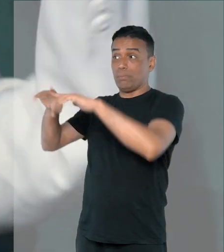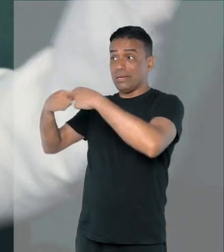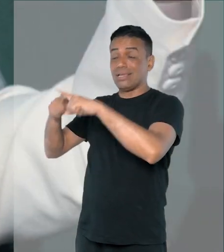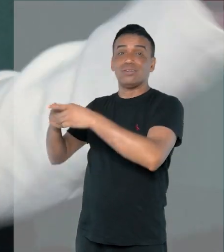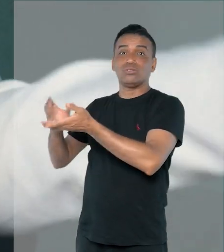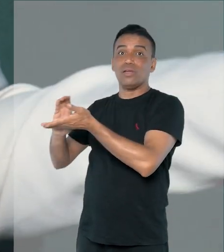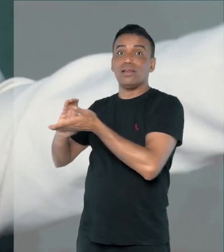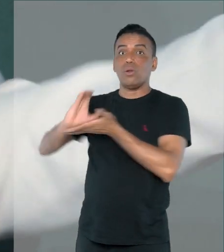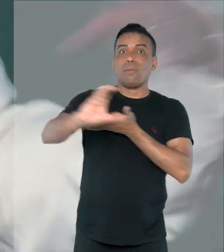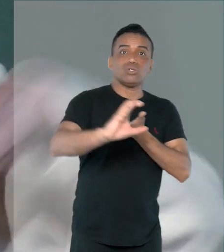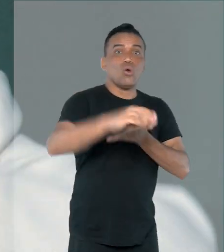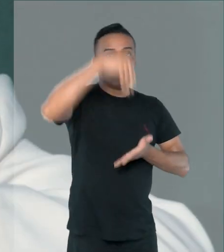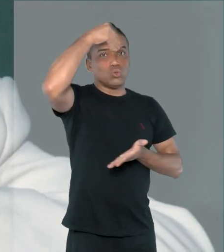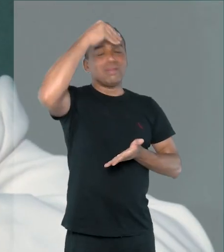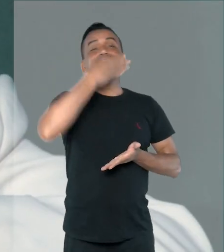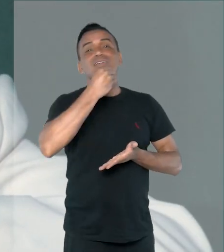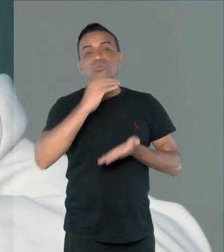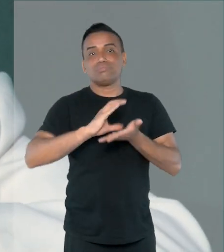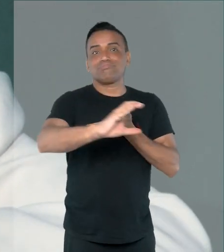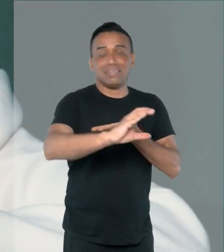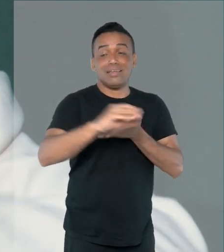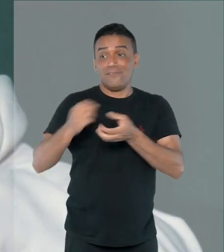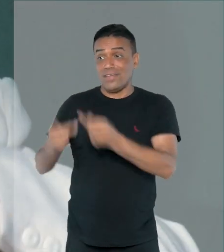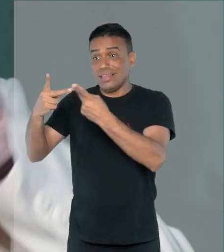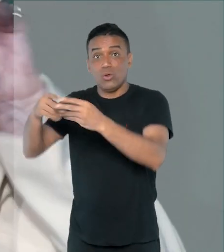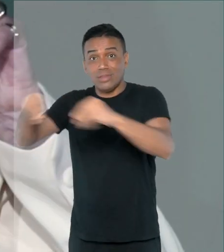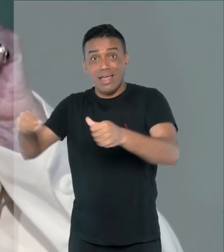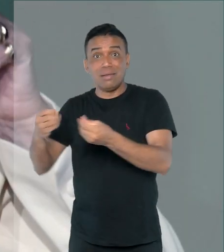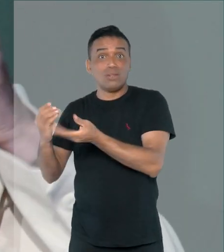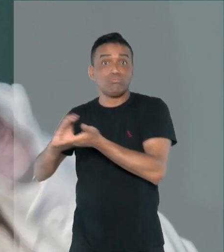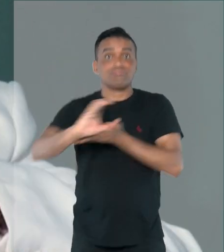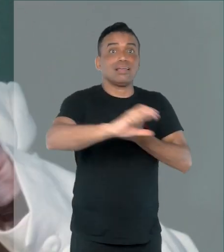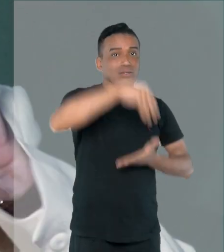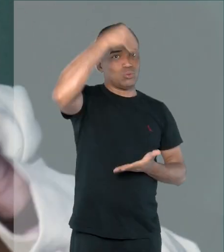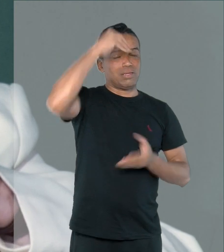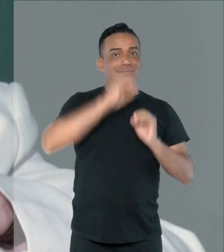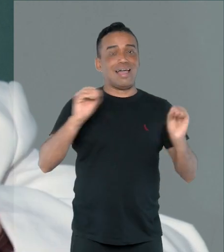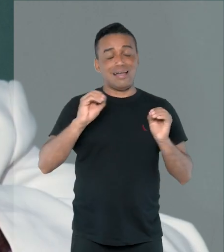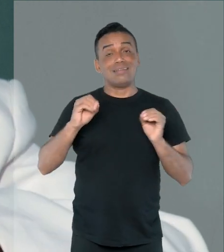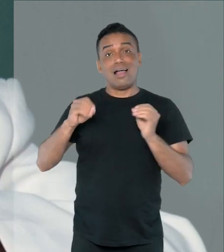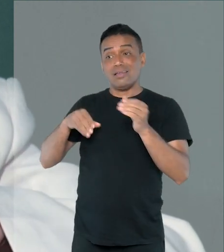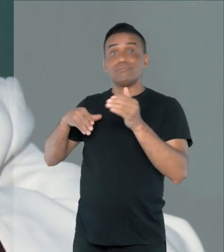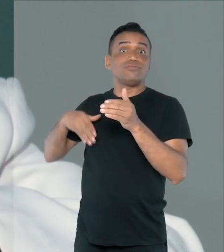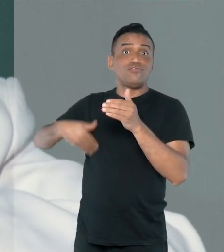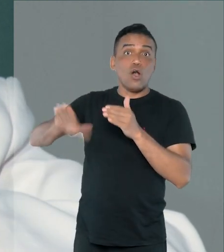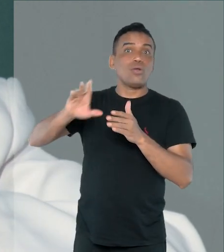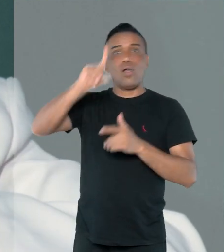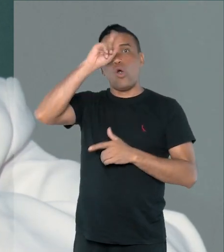príncipe maldito enfiado lá, coitadinho, no hospício. Então, isso sob o quesito escândalo. Isso eu achei...